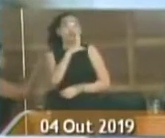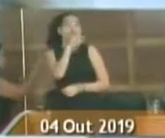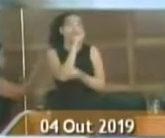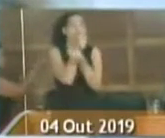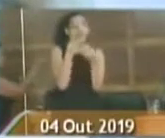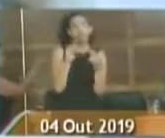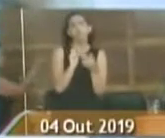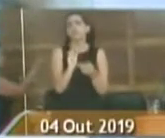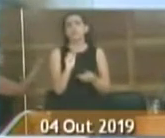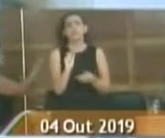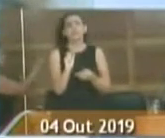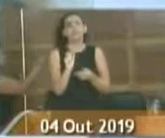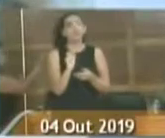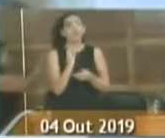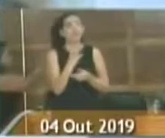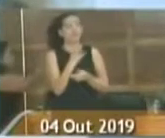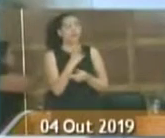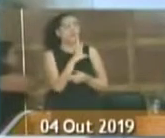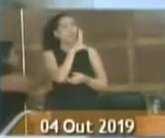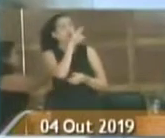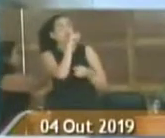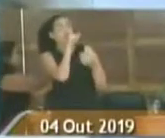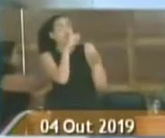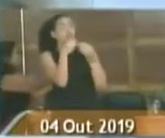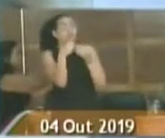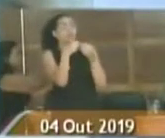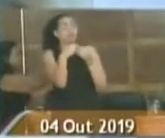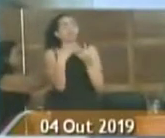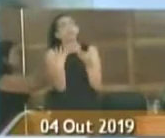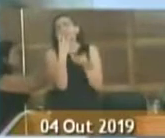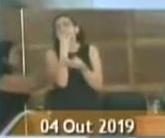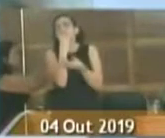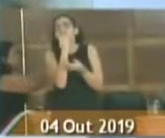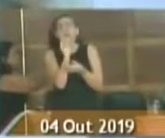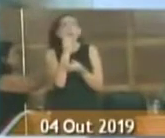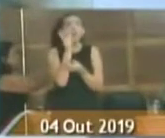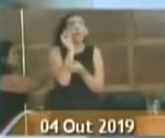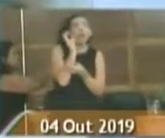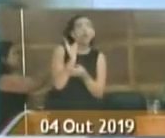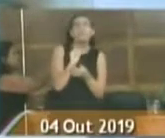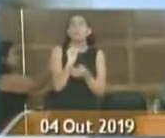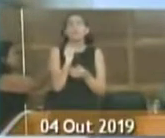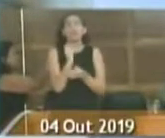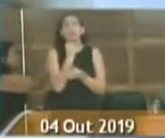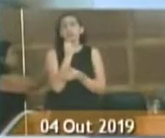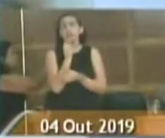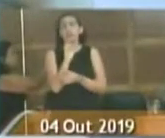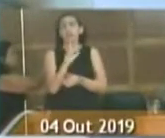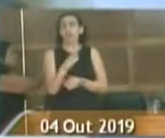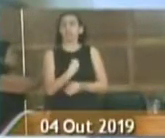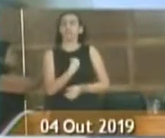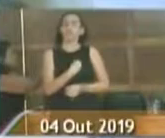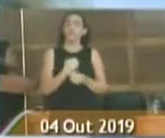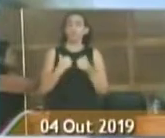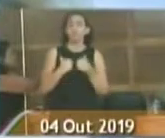o animal que está mais próximo da gente, que é o cão de companhia, o gato... O que é o bem-estar desse animal? É viver